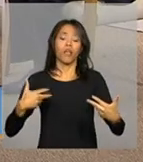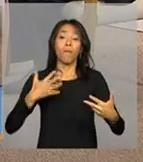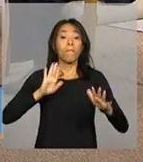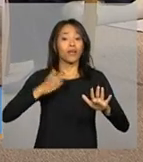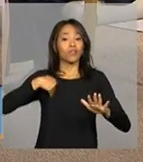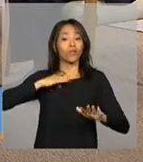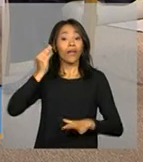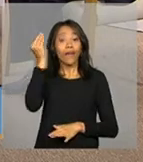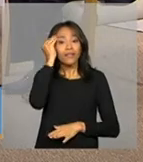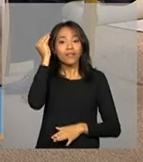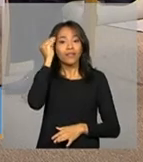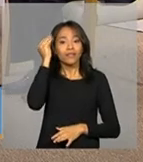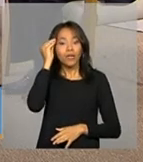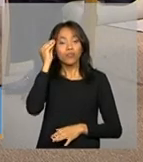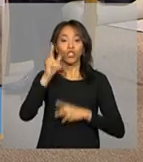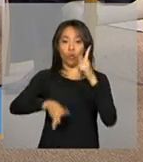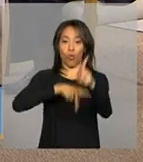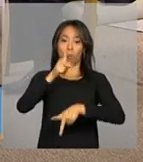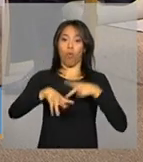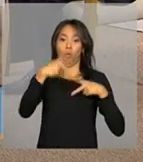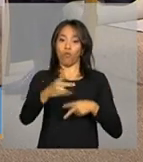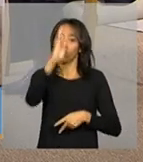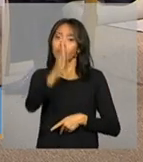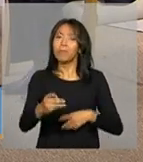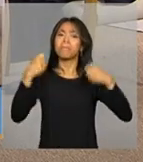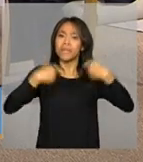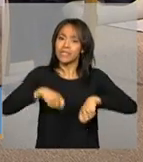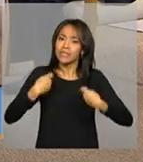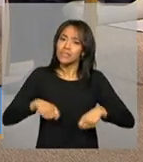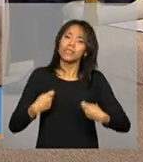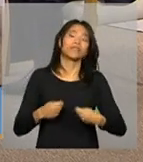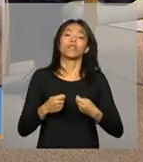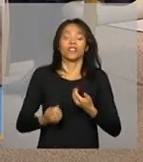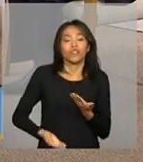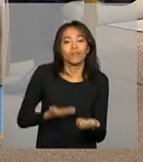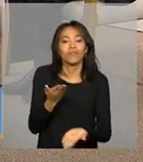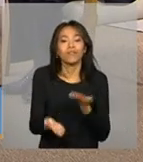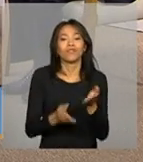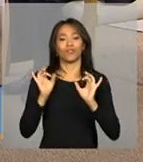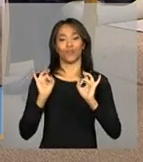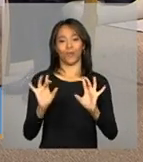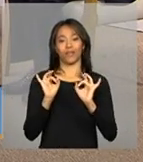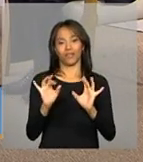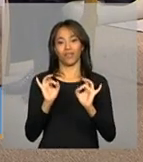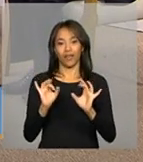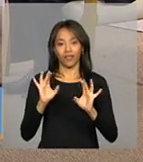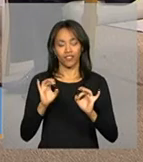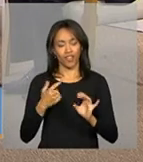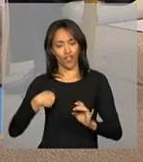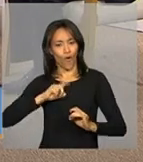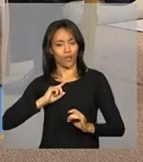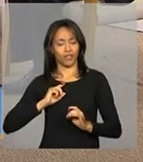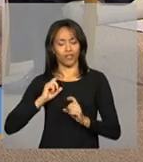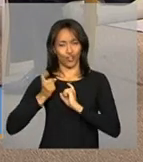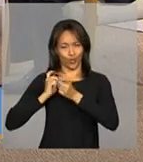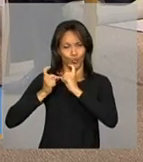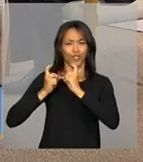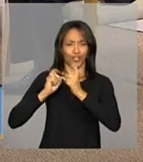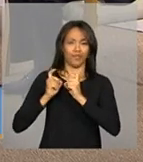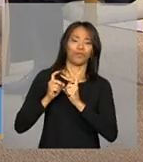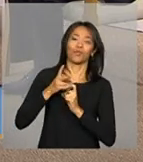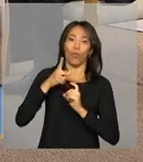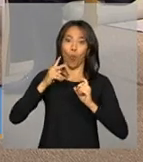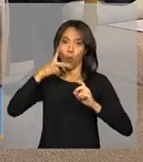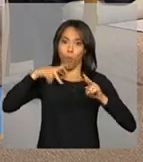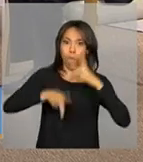concebemos que o povo brasileiro necessita de serviço de qualidade interessantes que a gente até discutir muitas vezes que agora que o